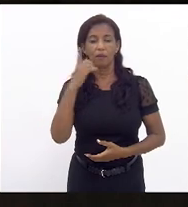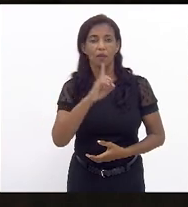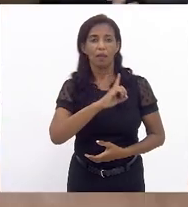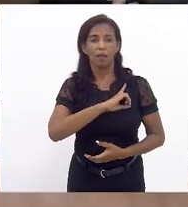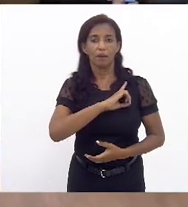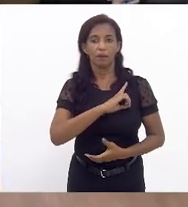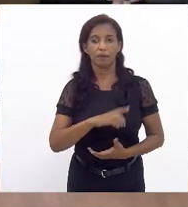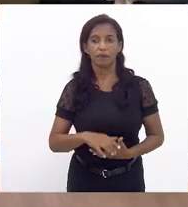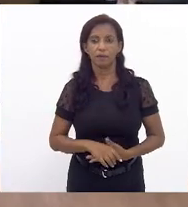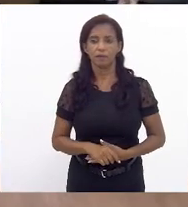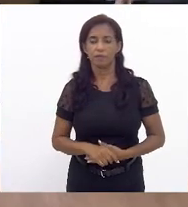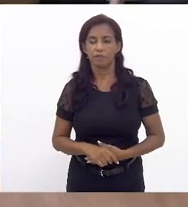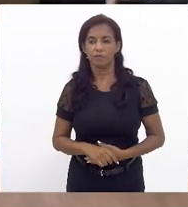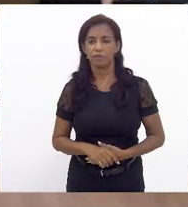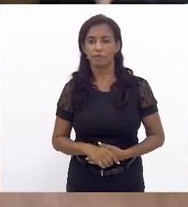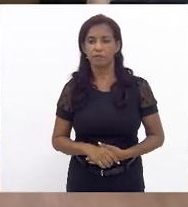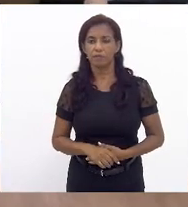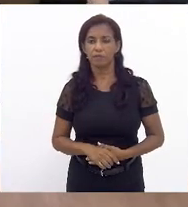Rocha.